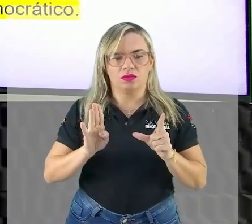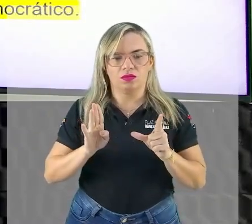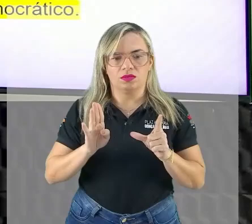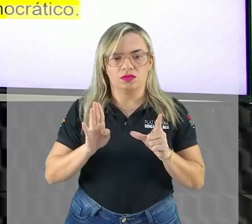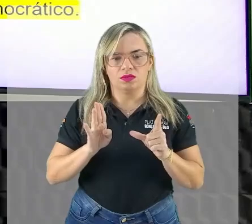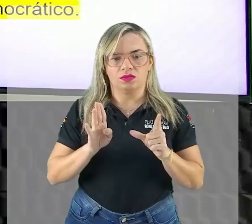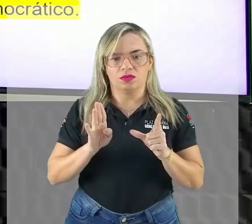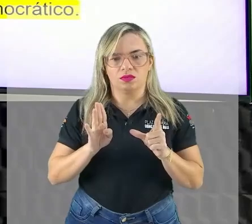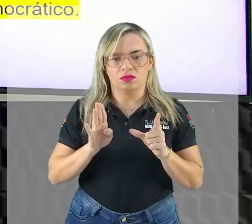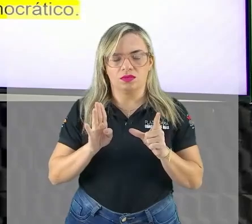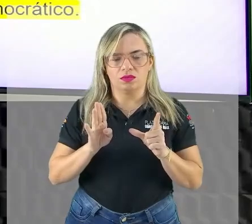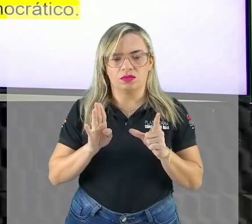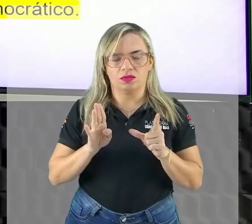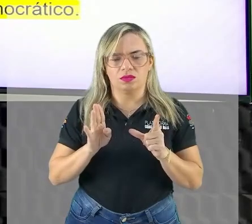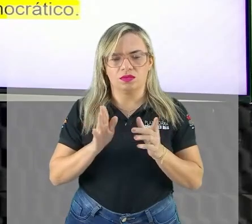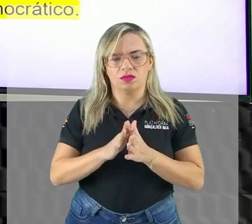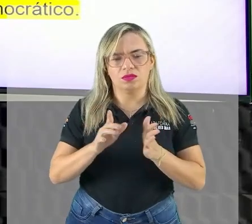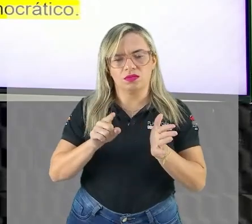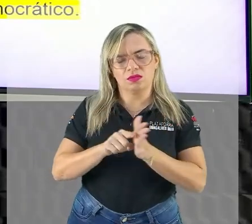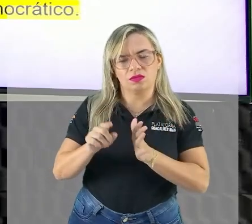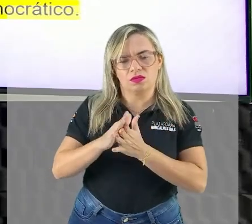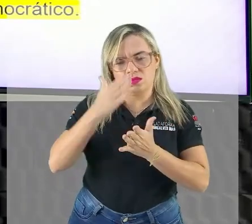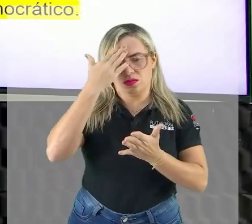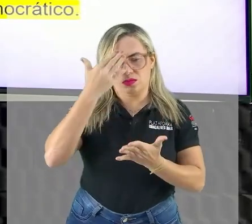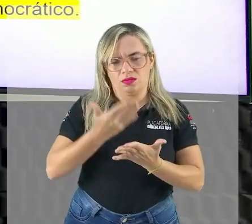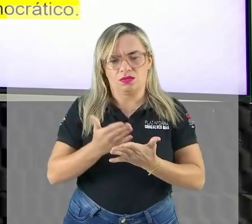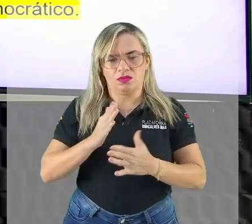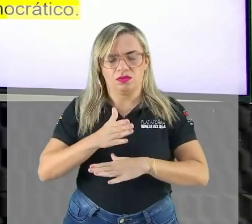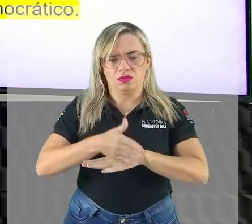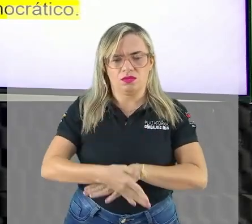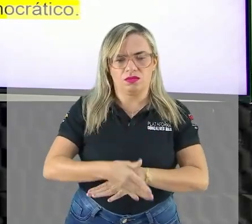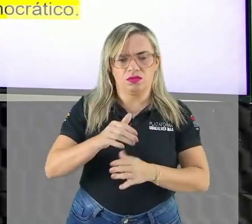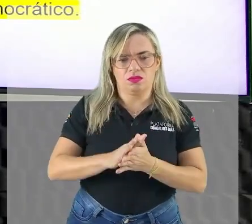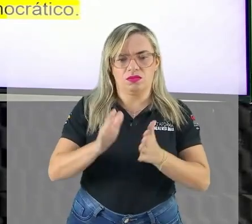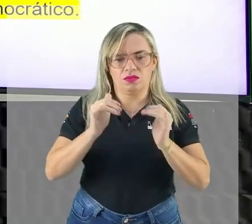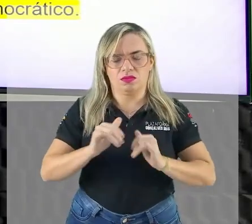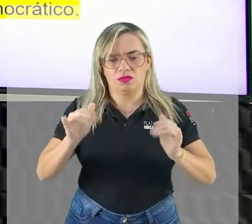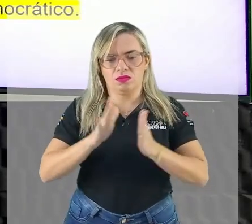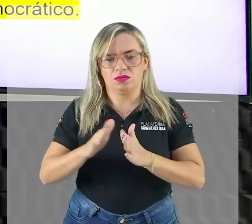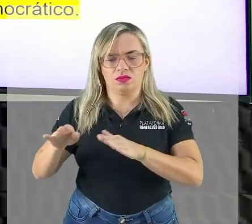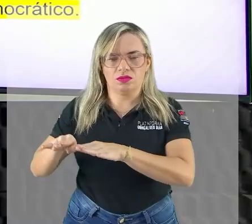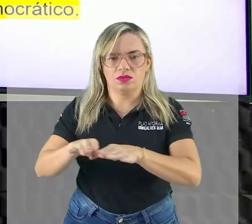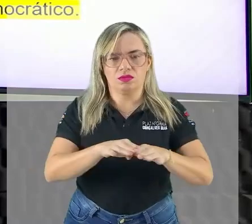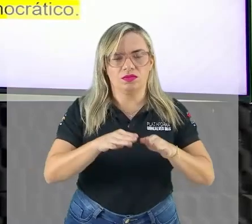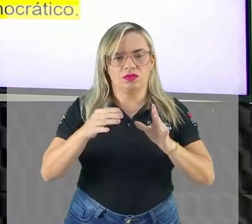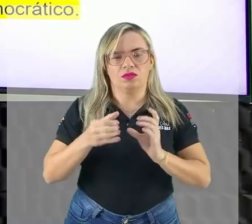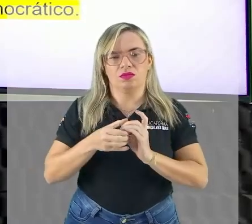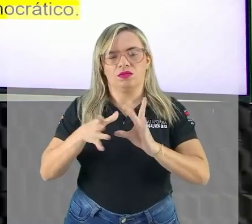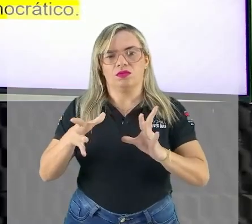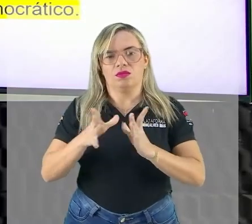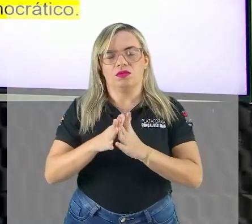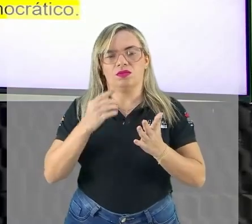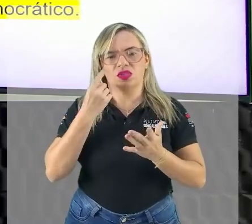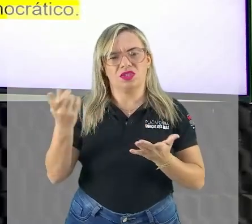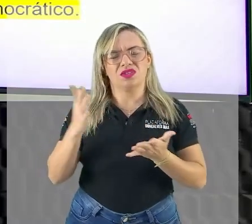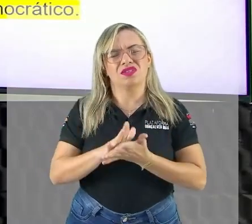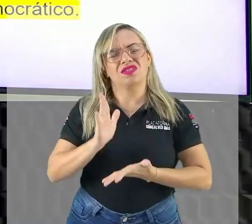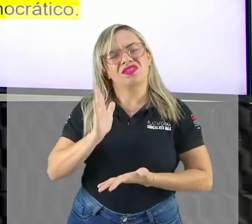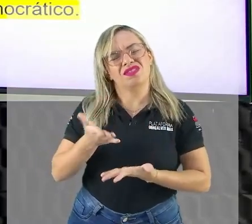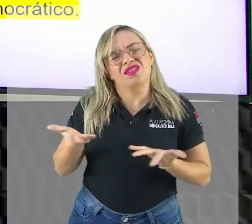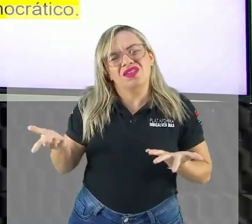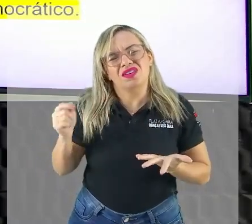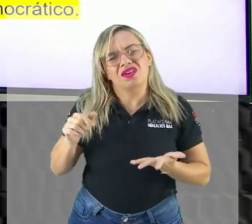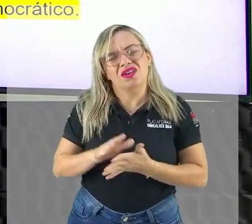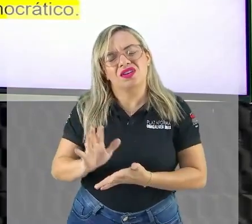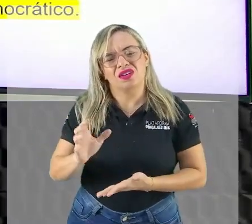os pesquisadores questionam a crença de que o acesso à informação é igualitário e democrático, né? Será que de fato acontece isso? Se a gente for